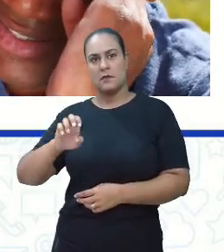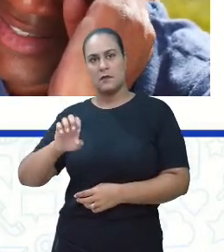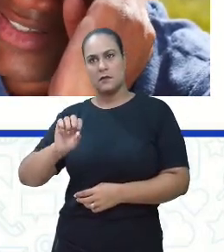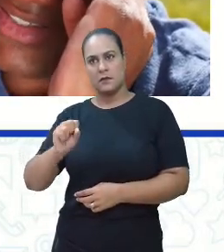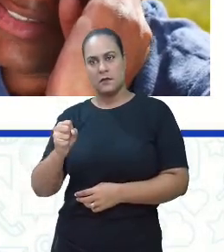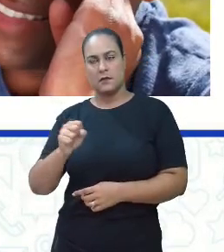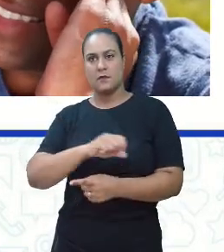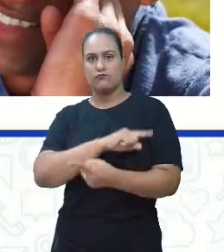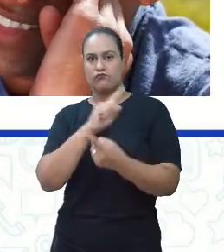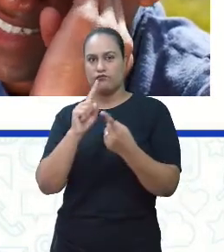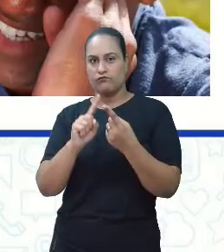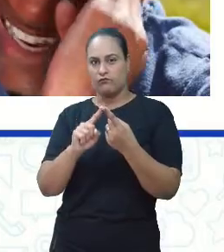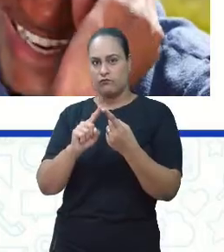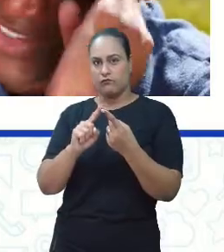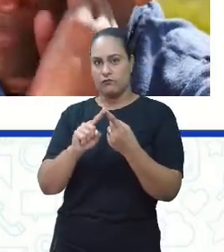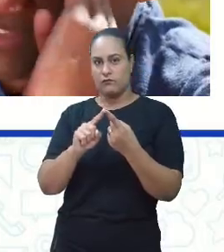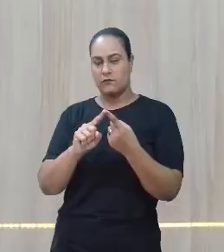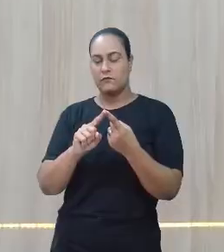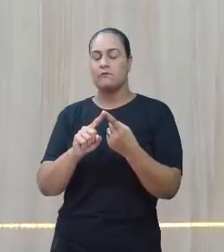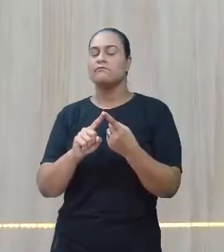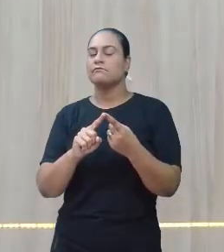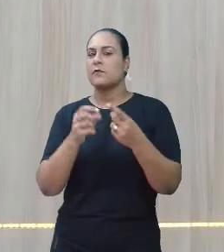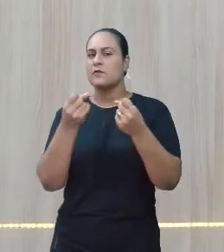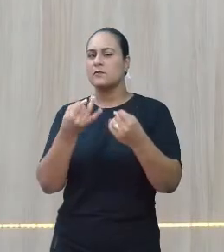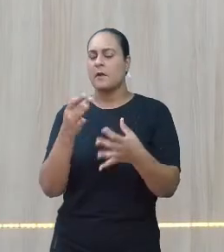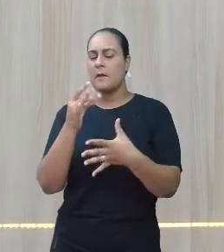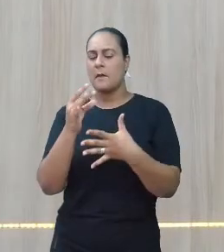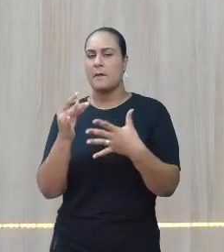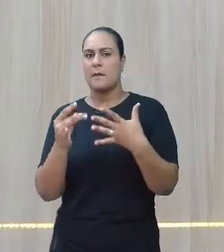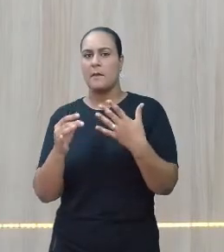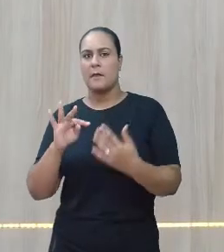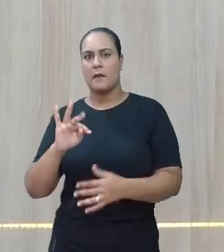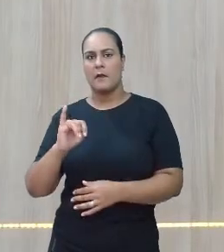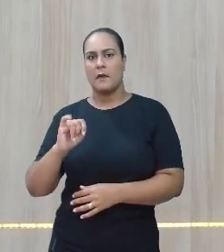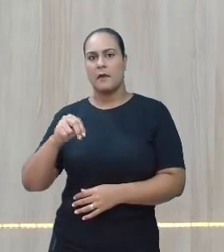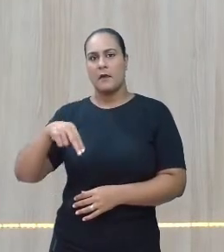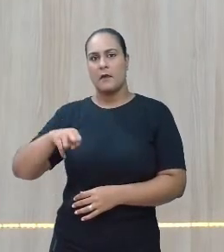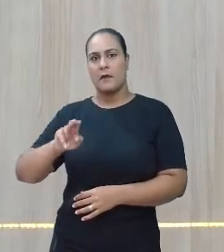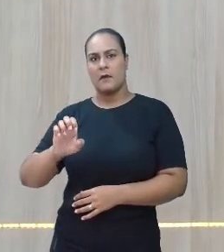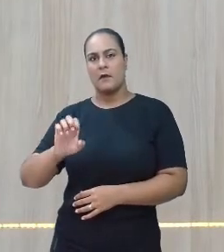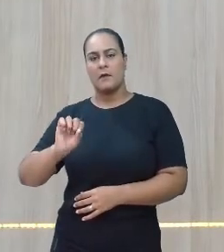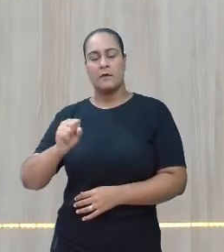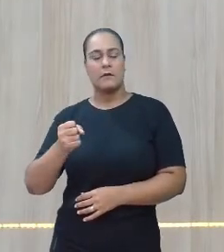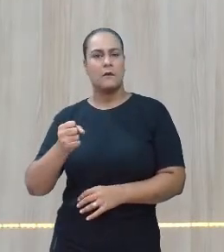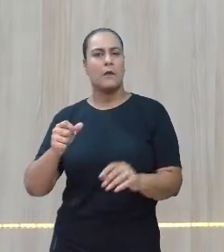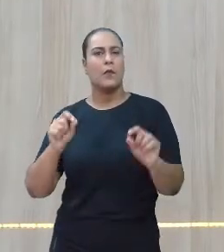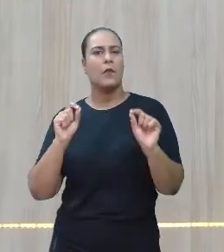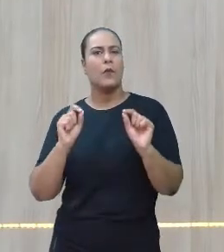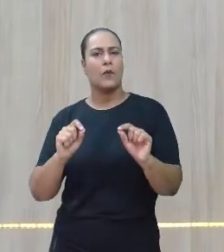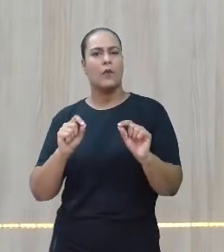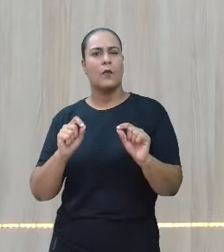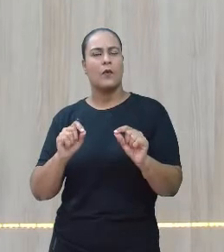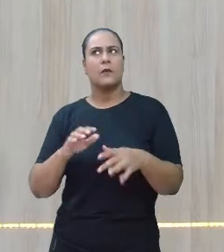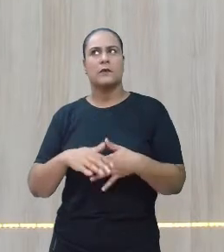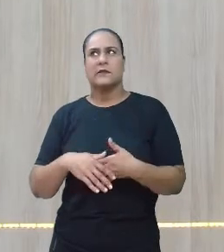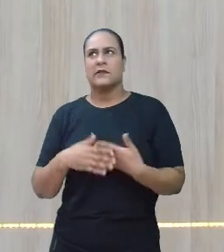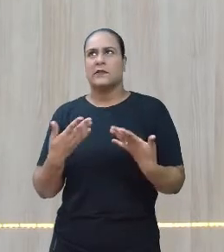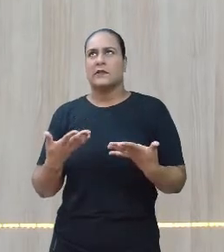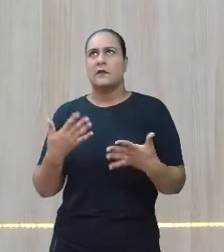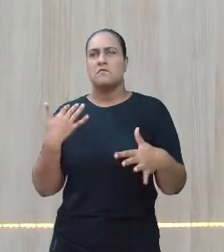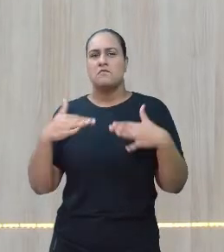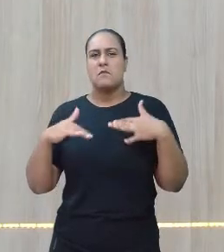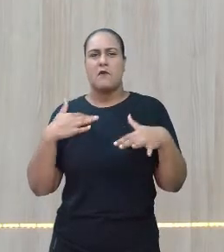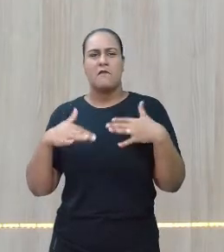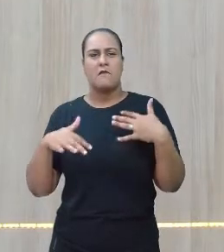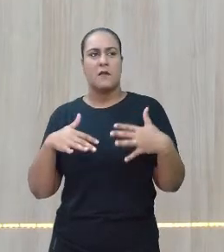enxaqueca. Então vamos conversar um pouquinho sobre eles, né? A questão do tics, como eu já falei para vocês, são movimentos e também podem